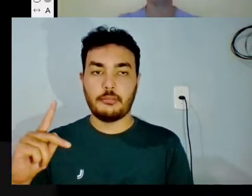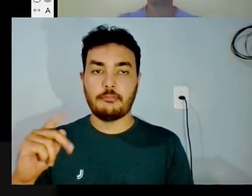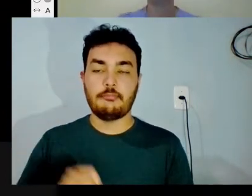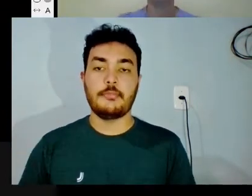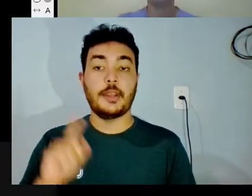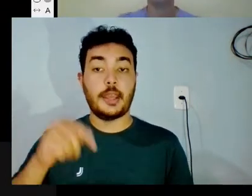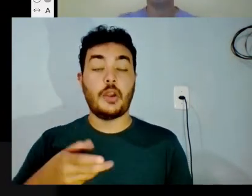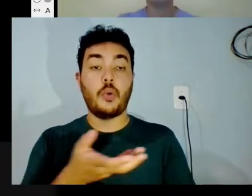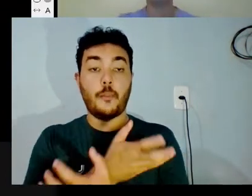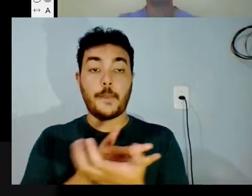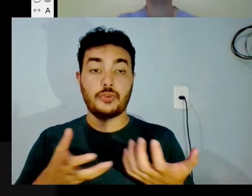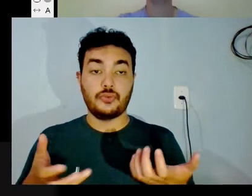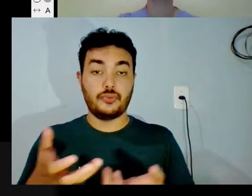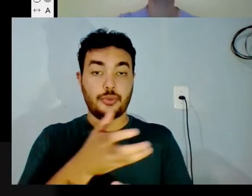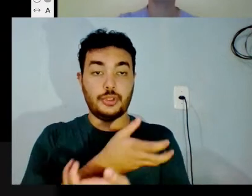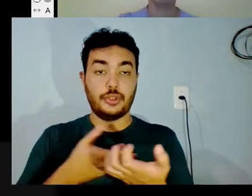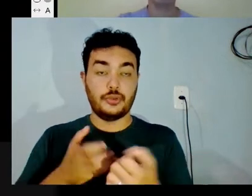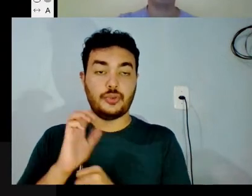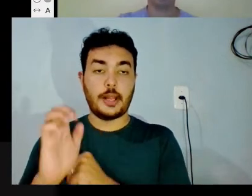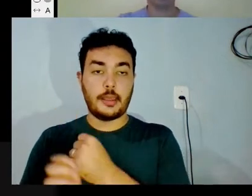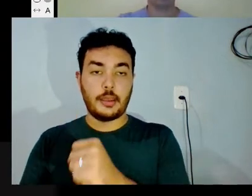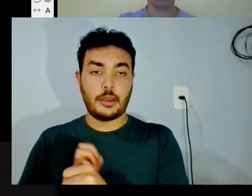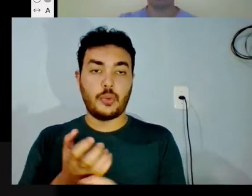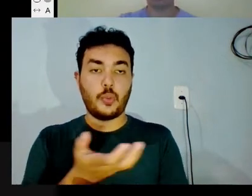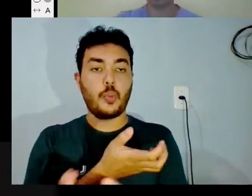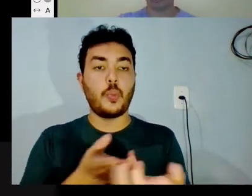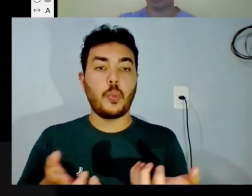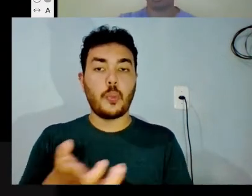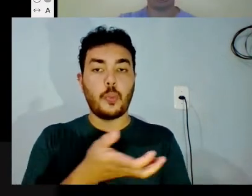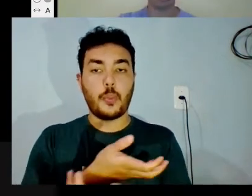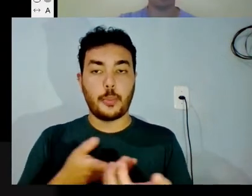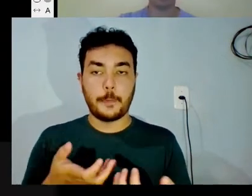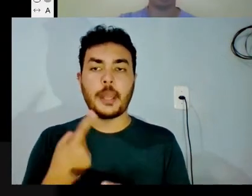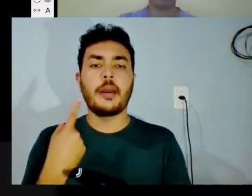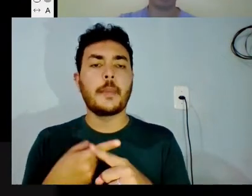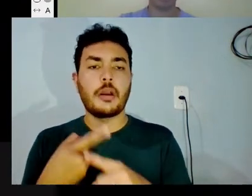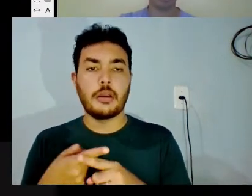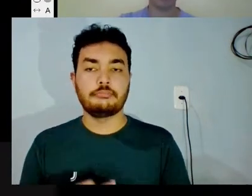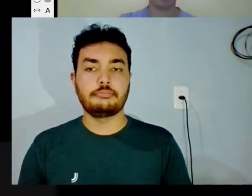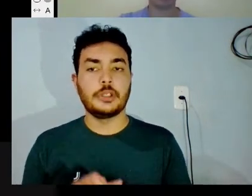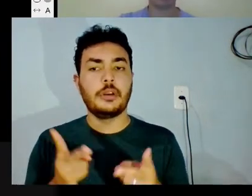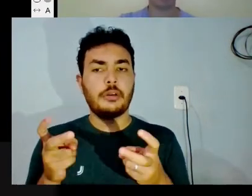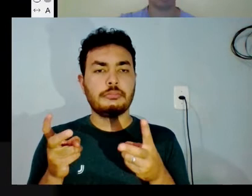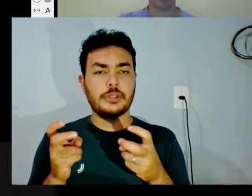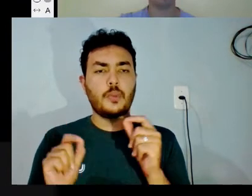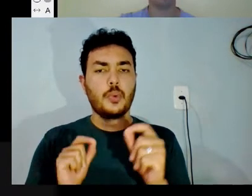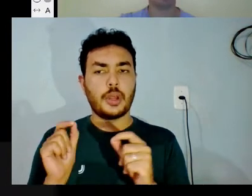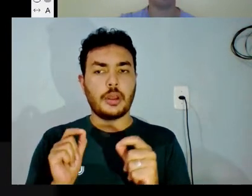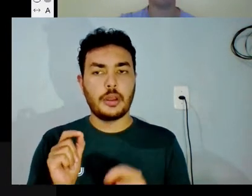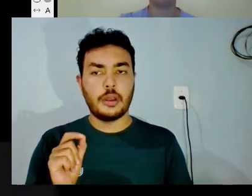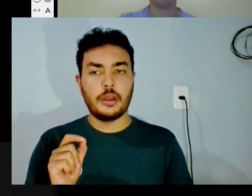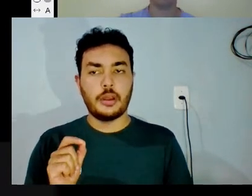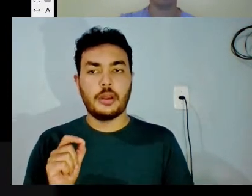o compartilhamento dos elétrons. Por que o compartilhamento dos elétrons? Porque aqui, ó, a gente observa que aqui eles estão sendo compartilhados,